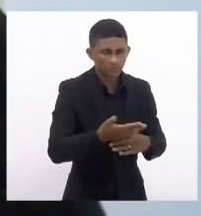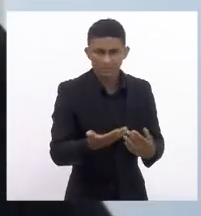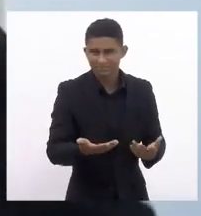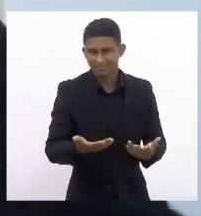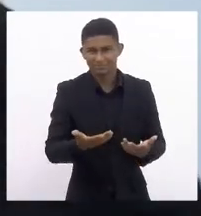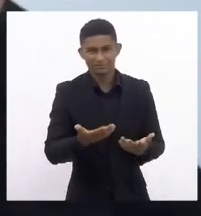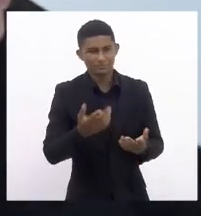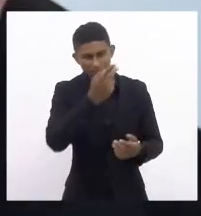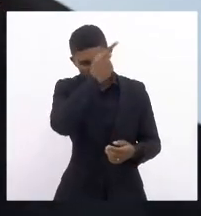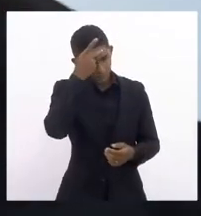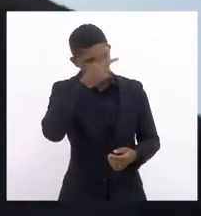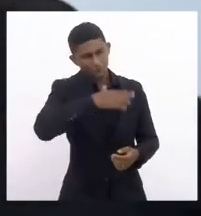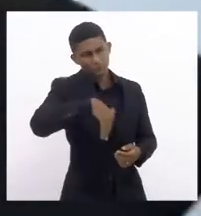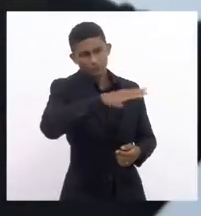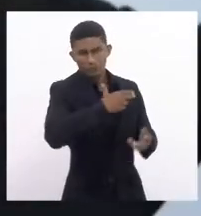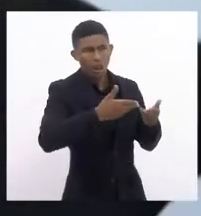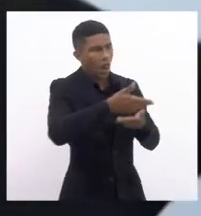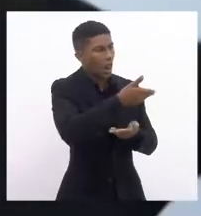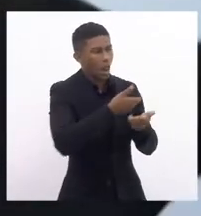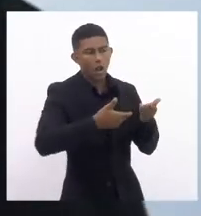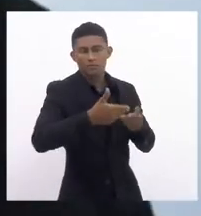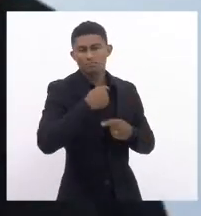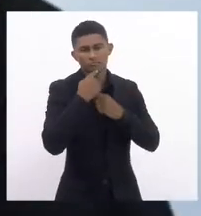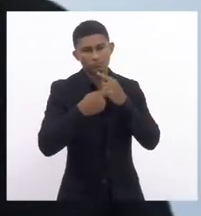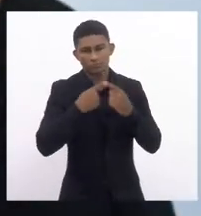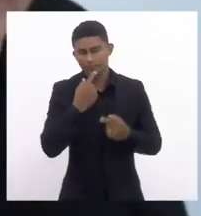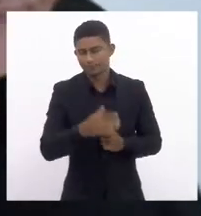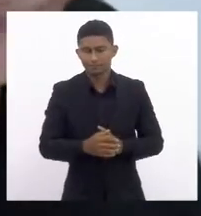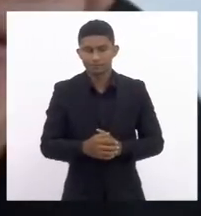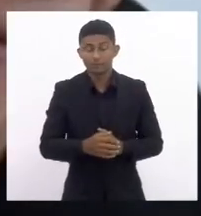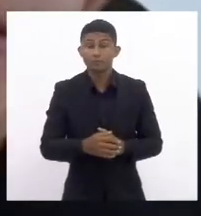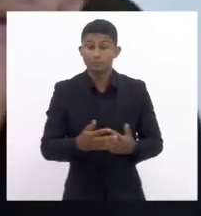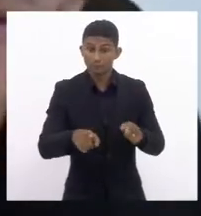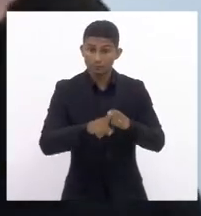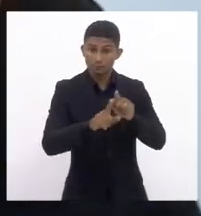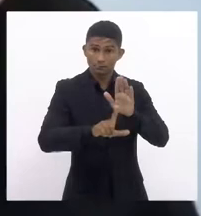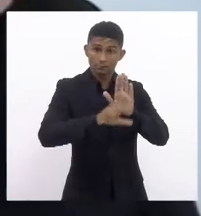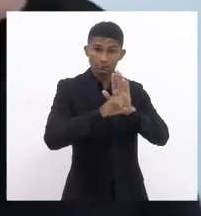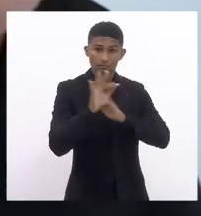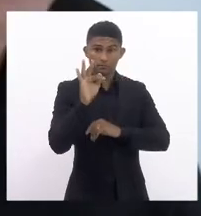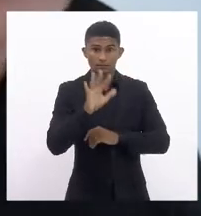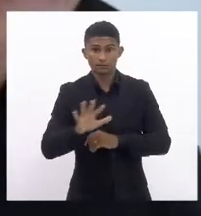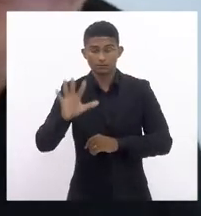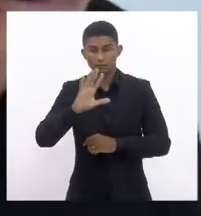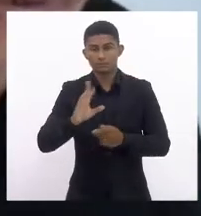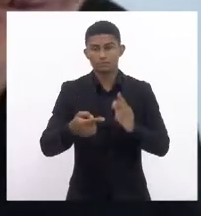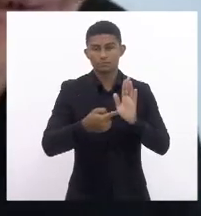pessoas. Rapidamente, outra lei federal, a lei